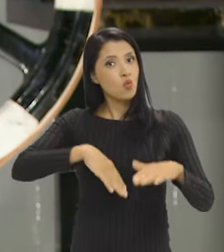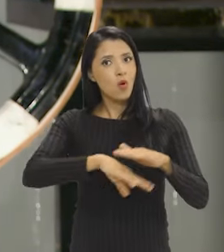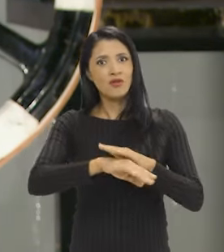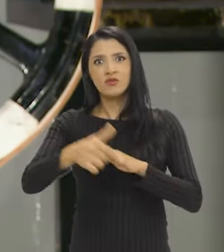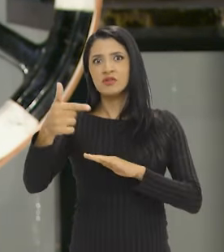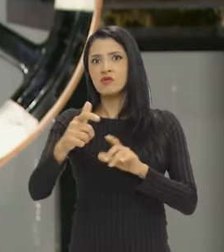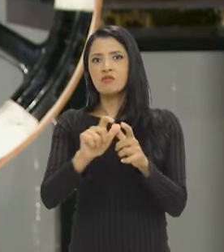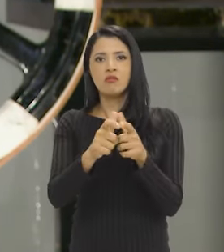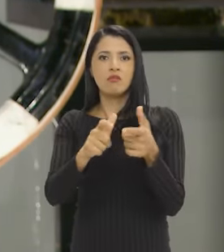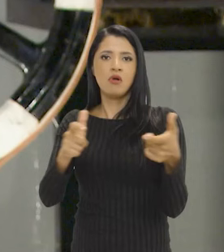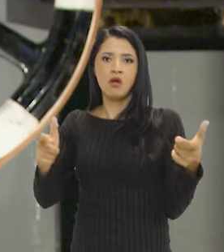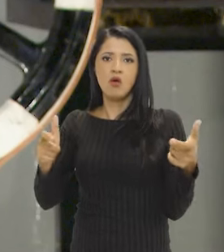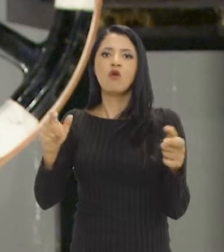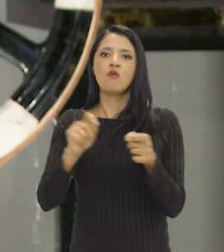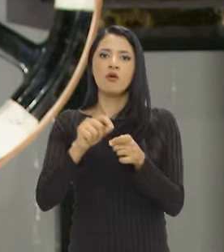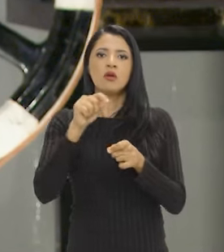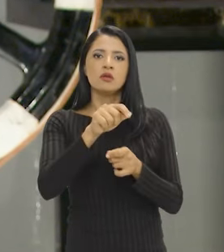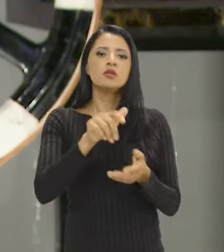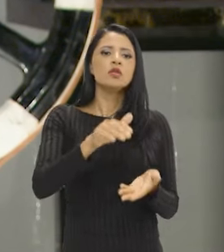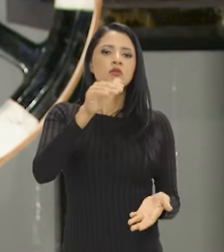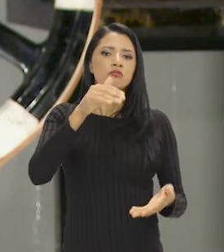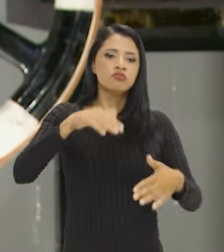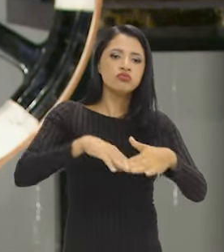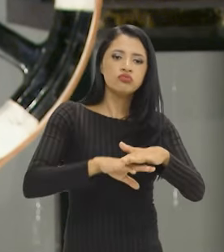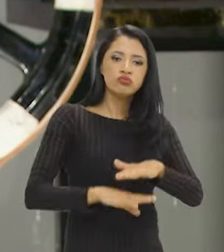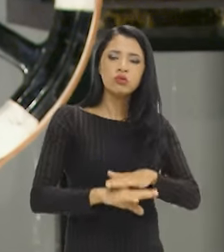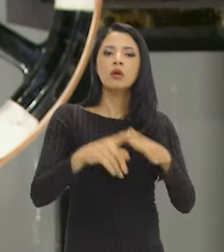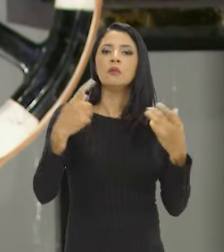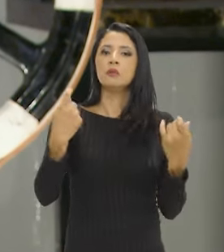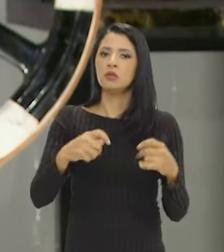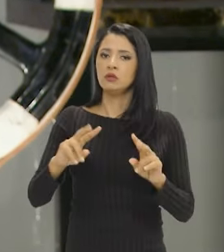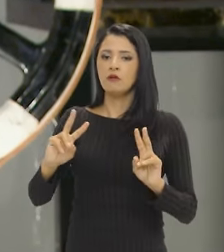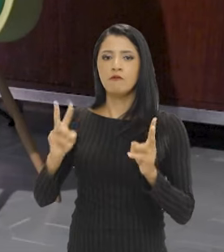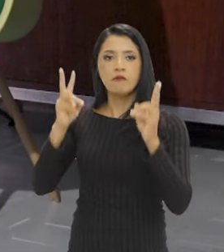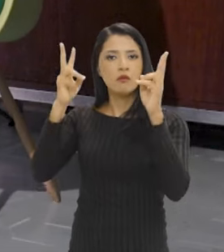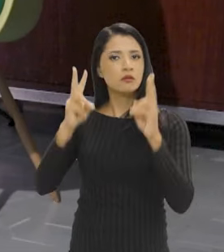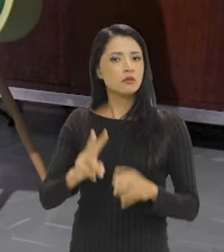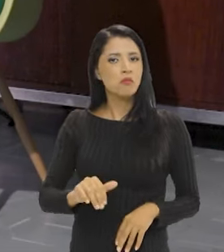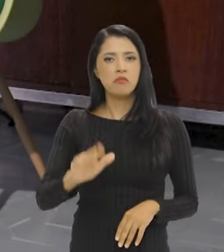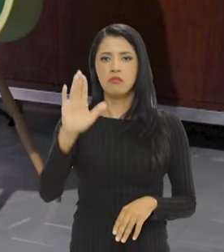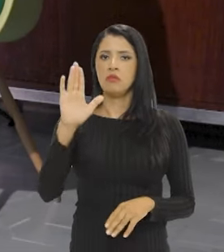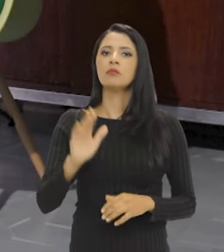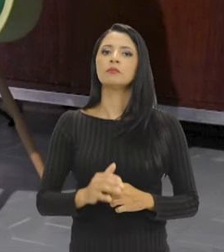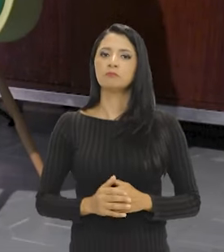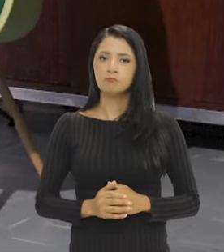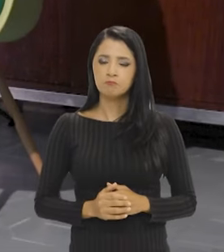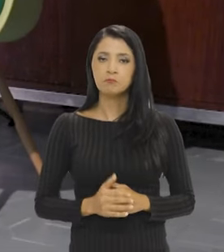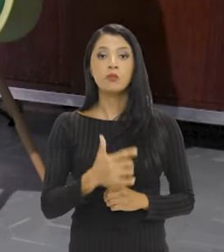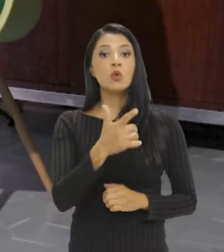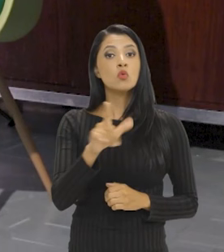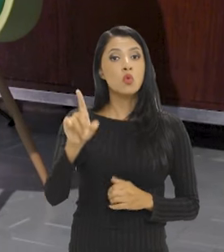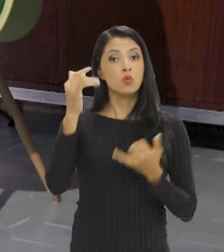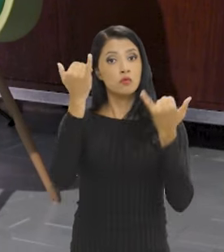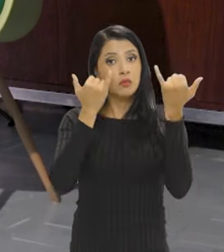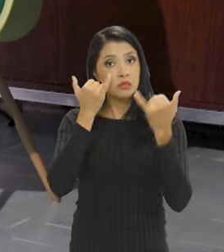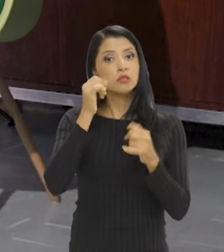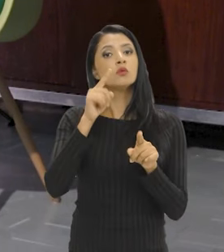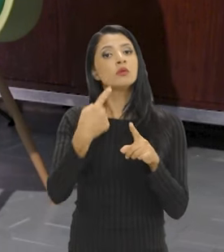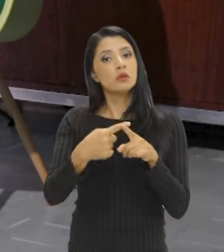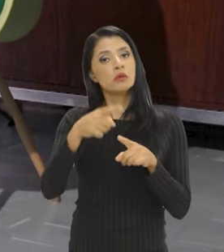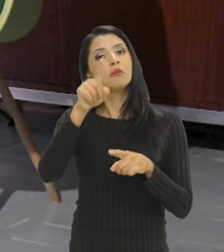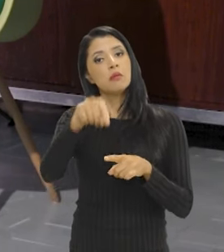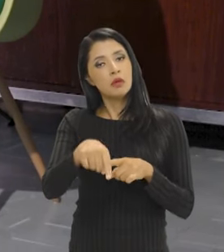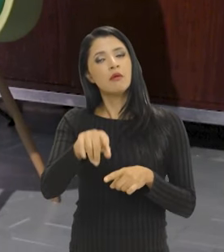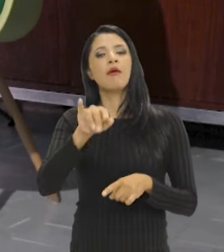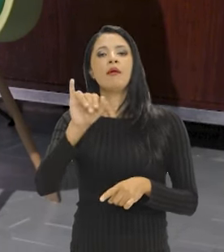Isso faz com que esse acervo precise de uma valorização ainda maior. Outro dado